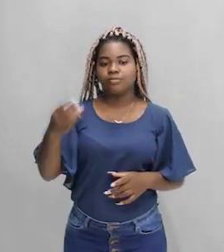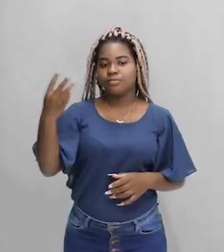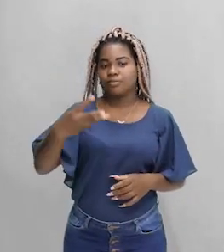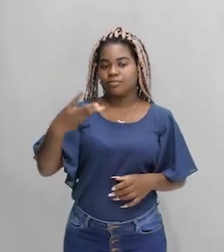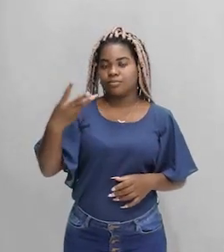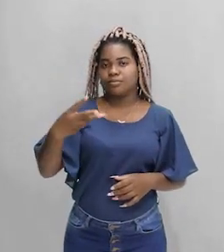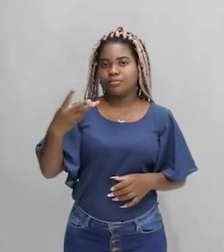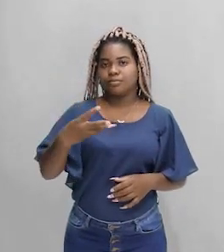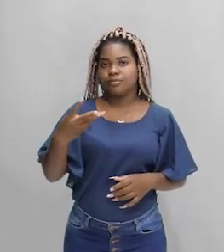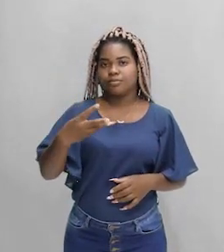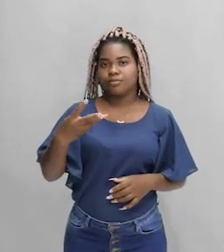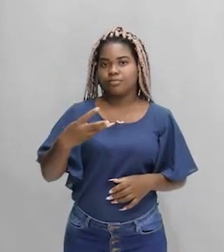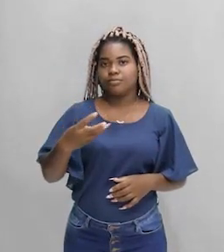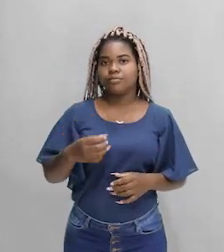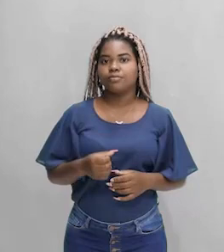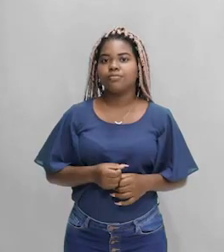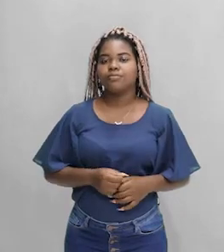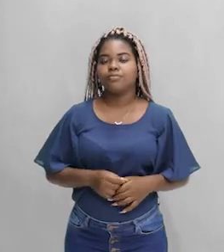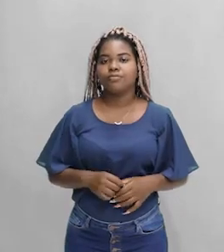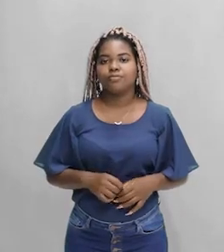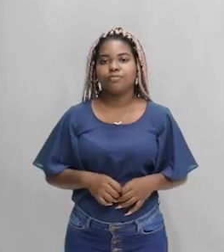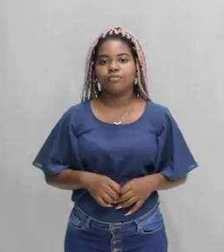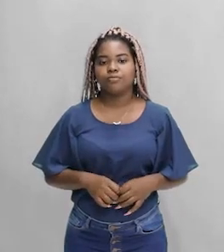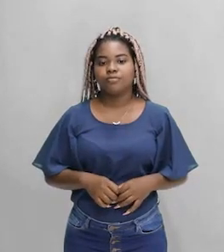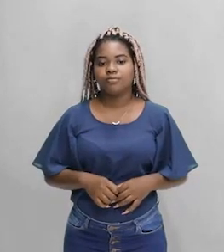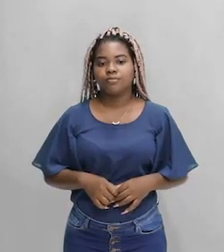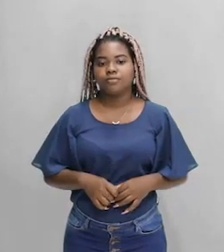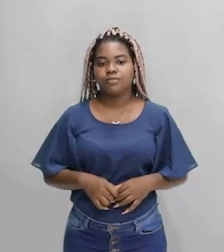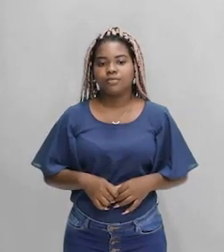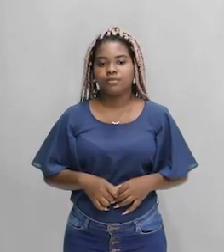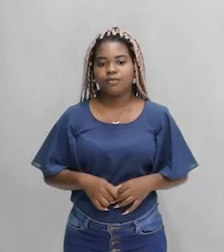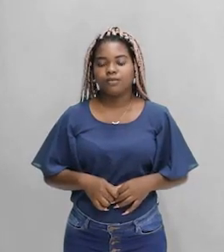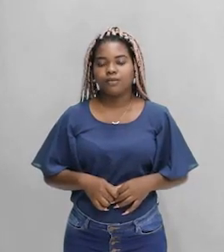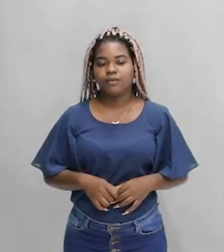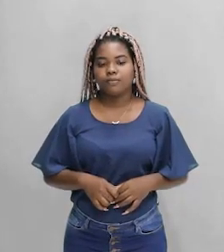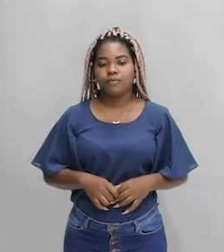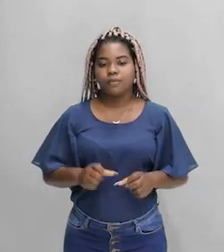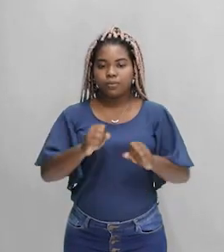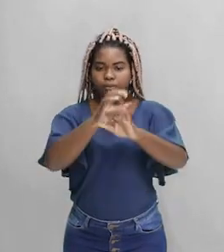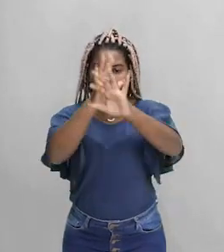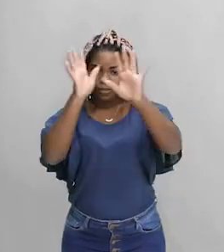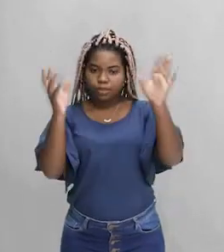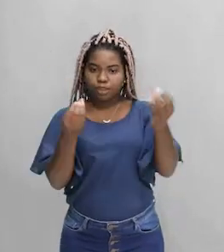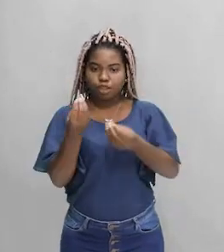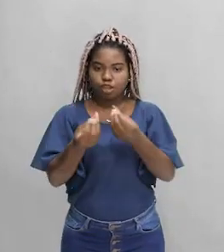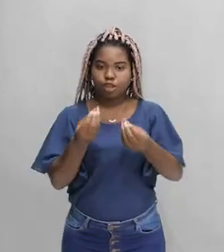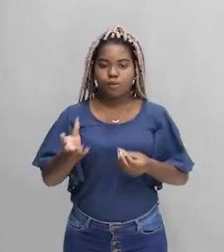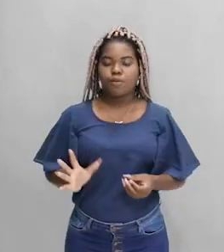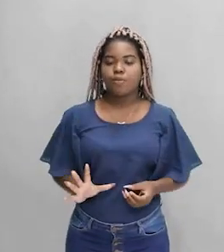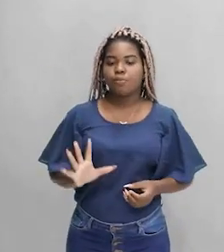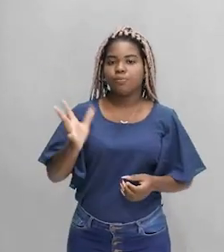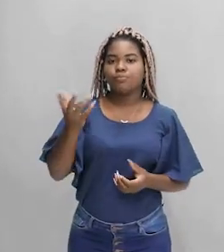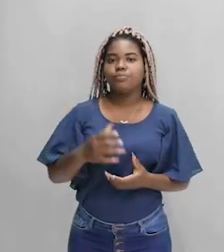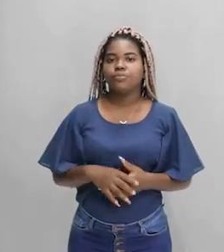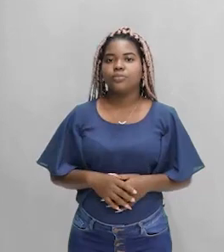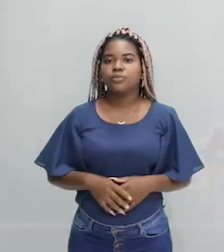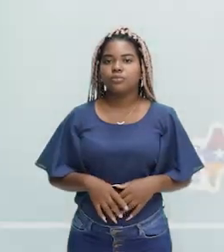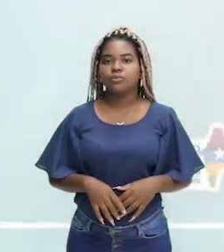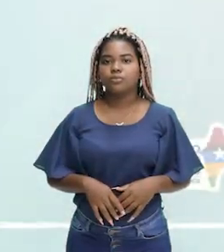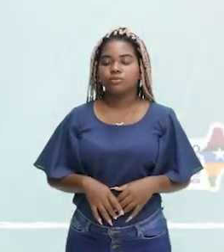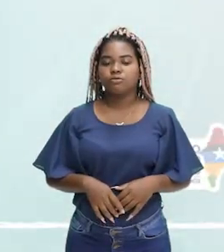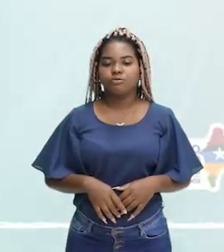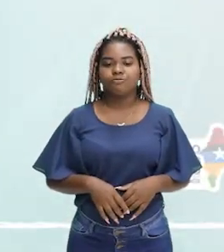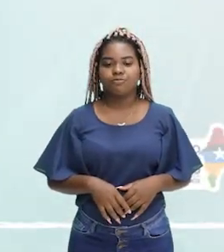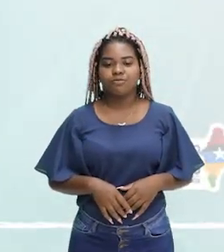agora para a terceira e última questão, tá? O último exemplo aqui para você entender como é que essa coisa pode aparecer para você,